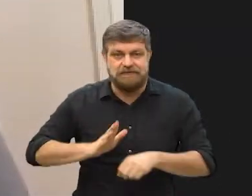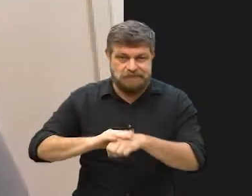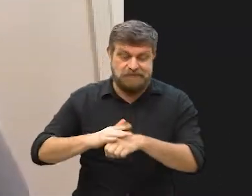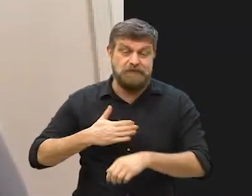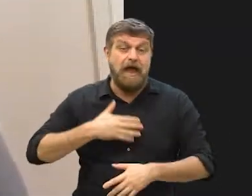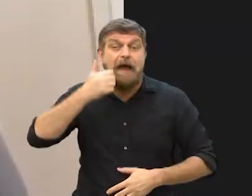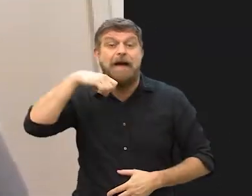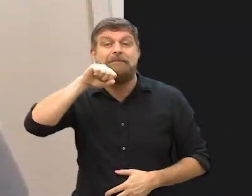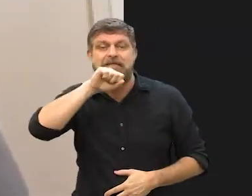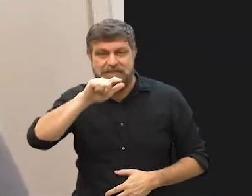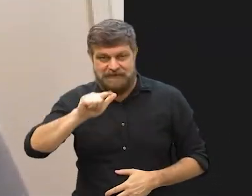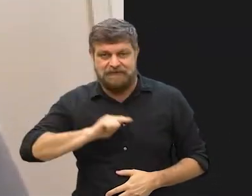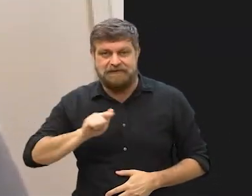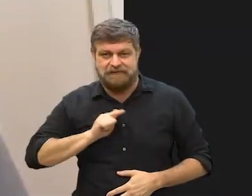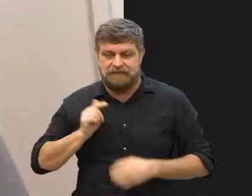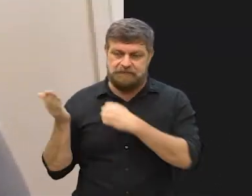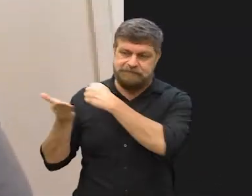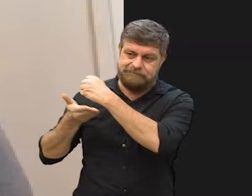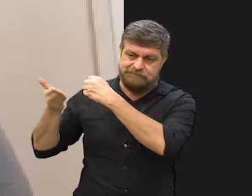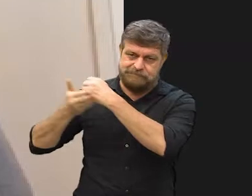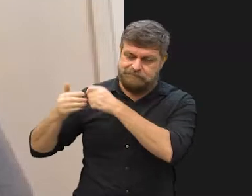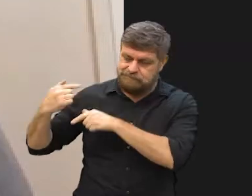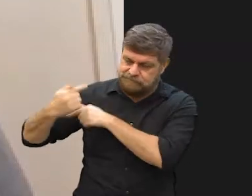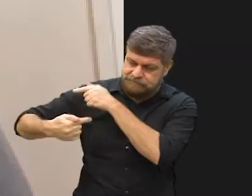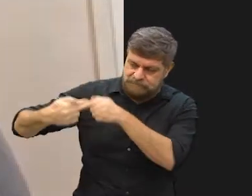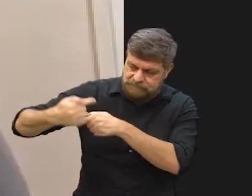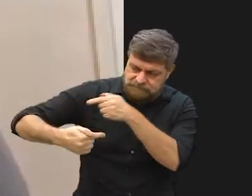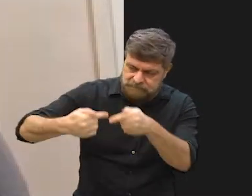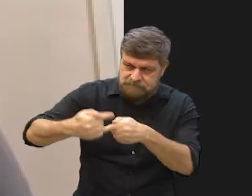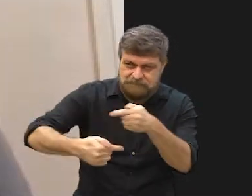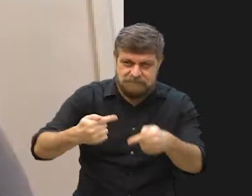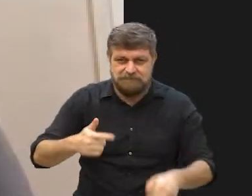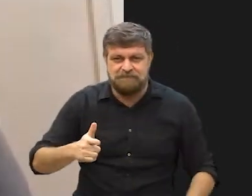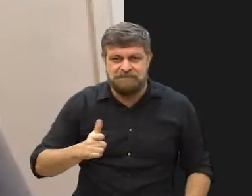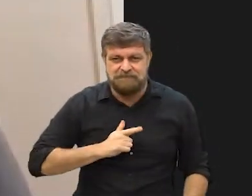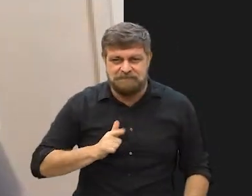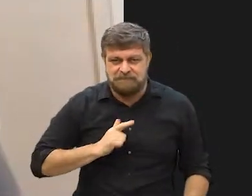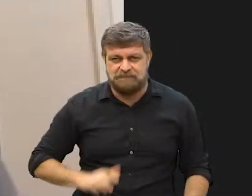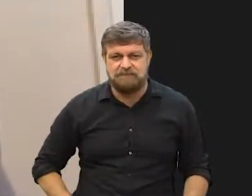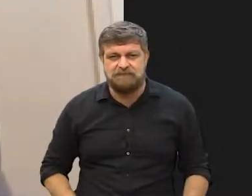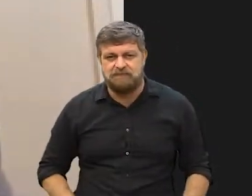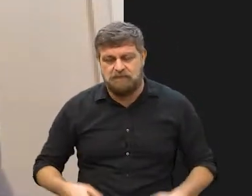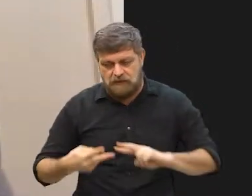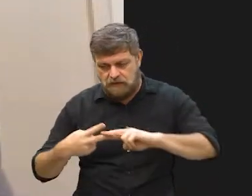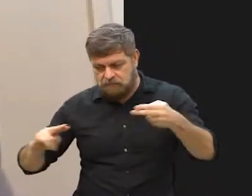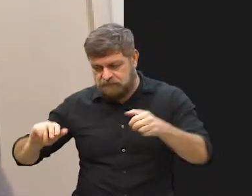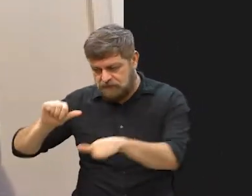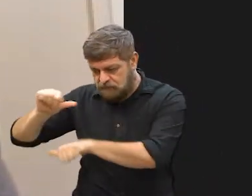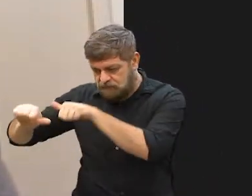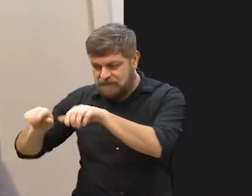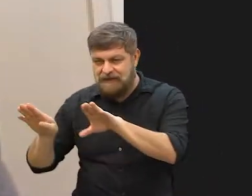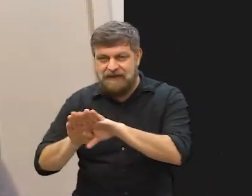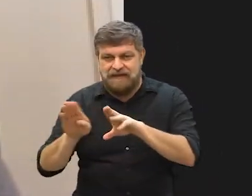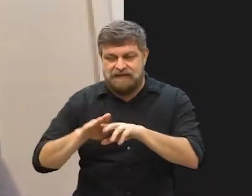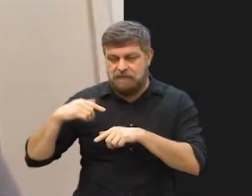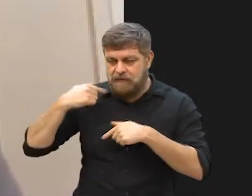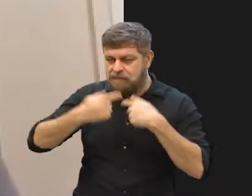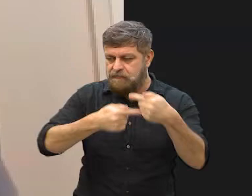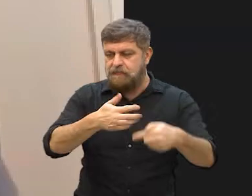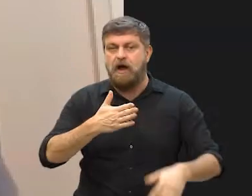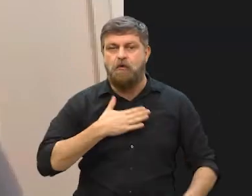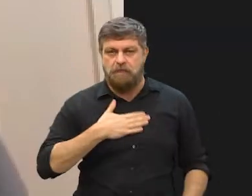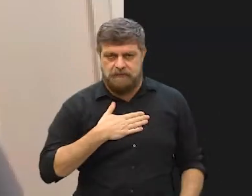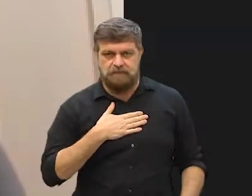tem, foi aqui, como é hereditário, meu tipo, porque tem a mutação e o hereditário, meu tipo é